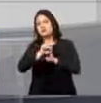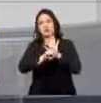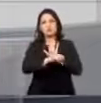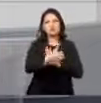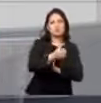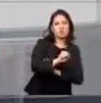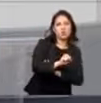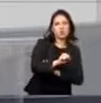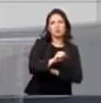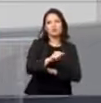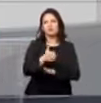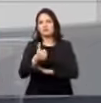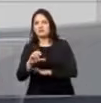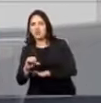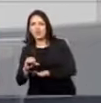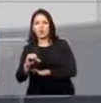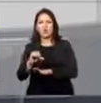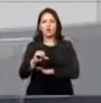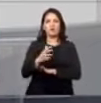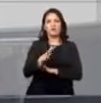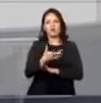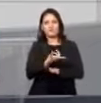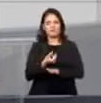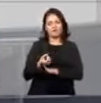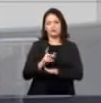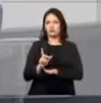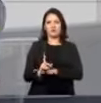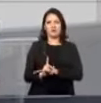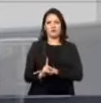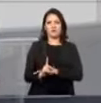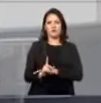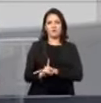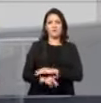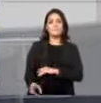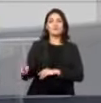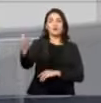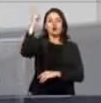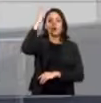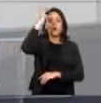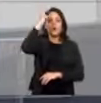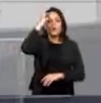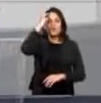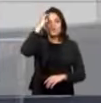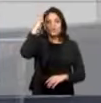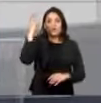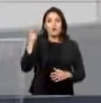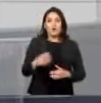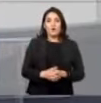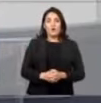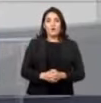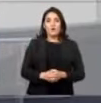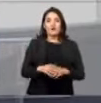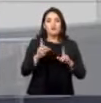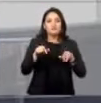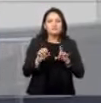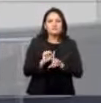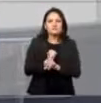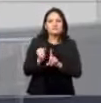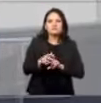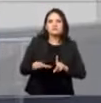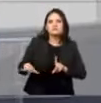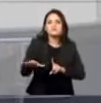19, 20, uma parte do século 20, da cultura como ornamento da sociedade.